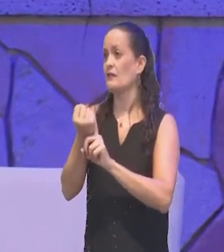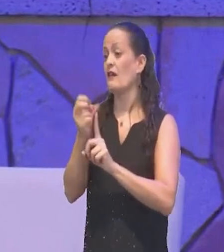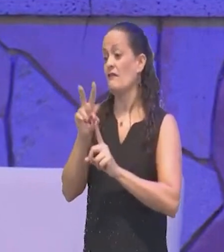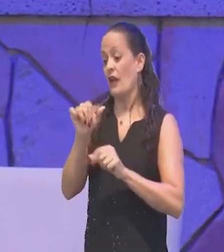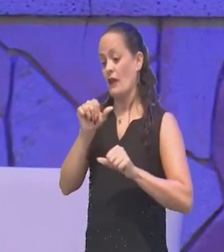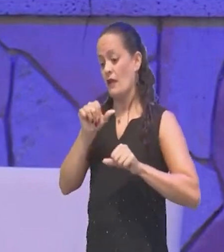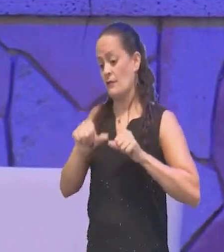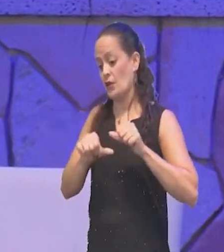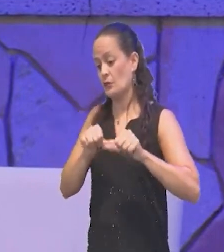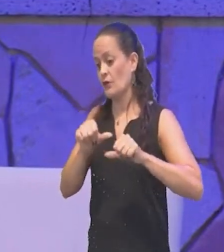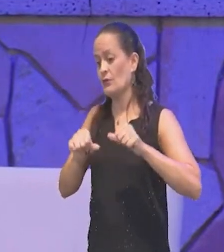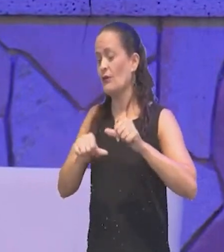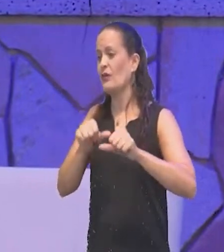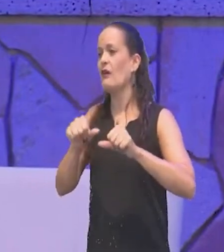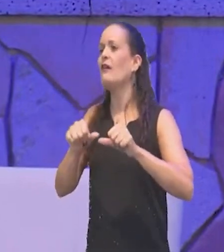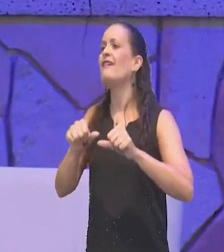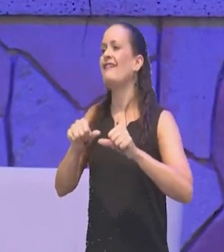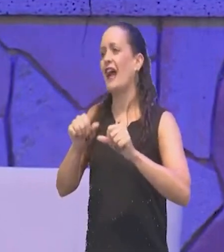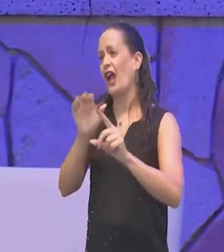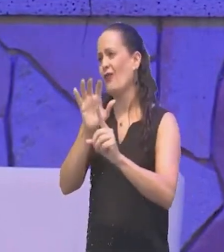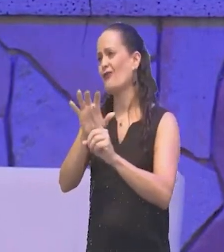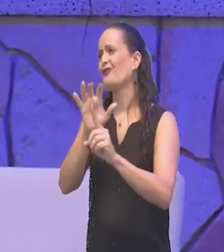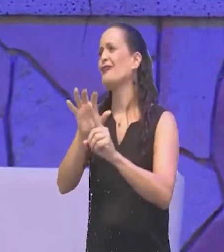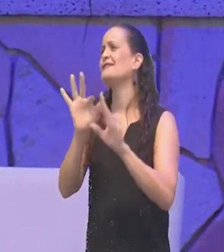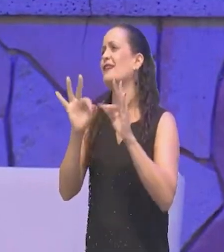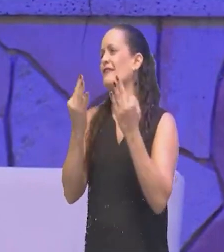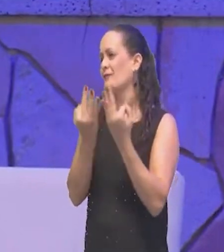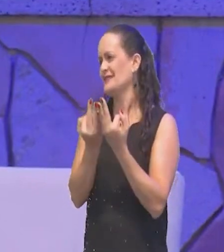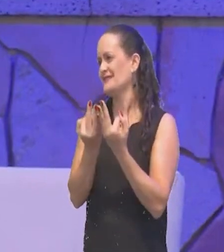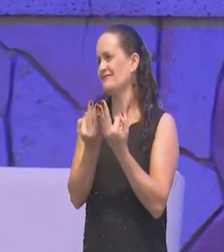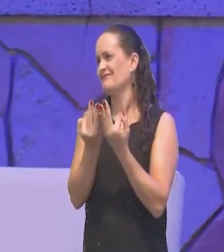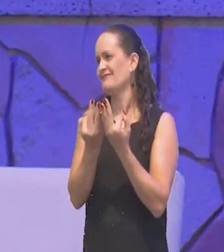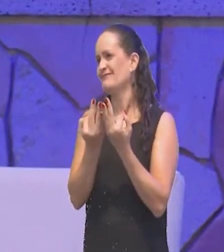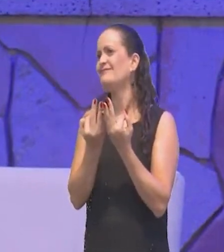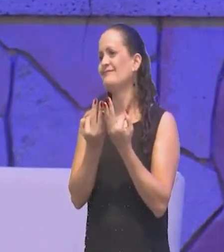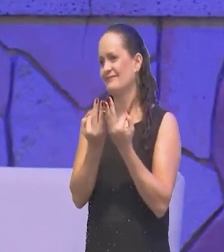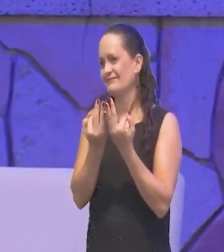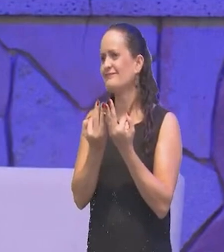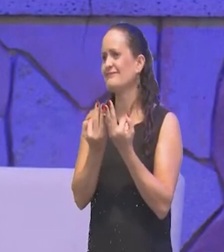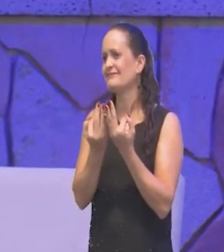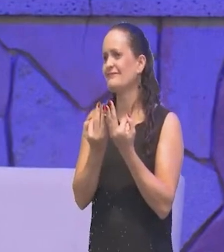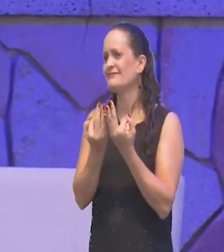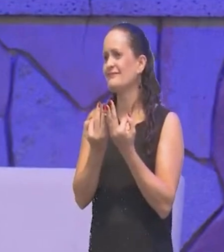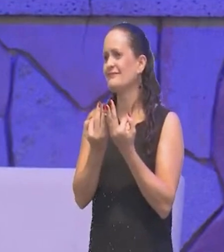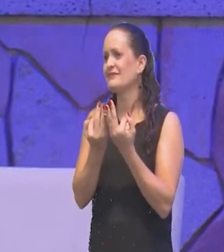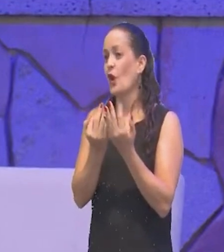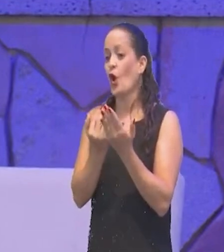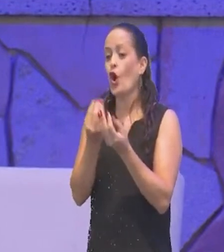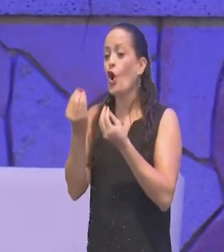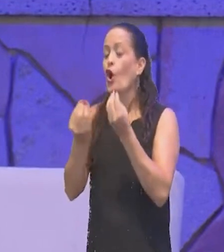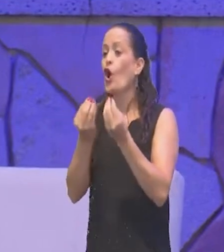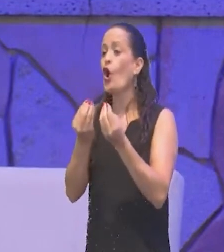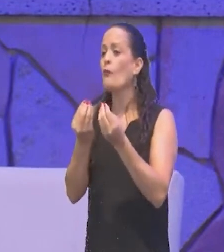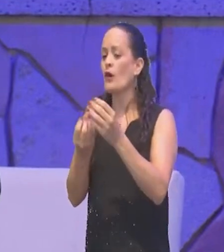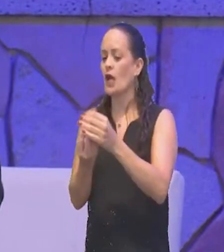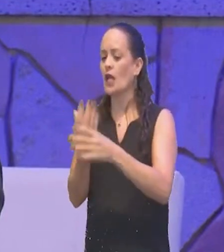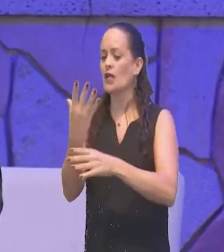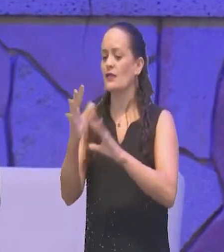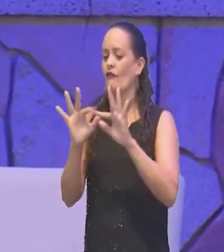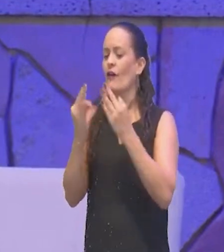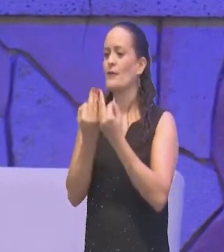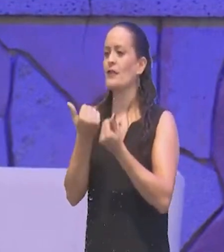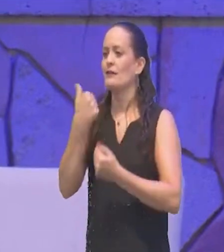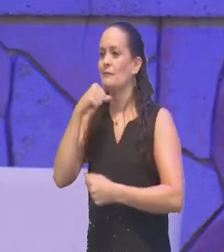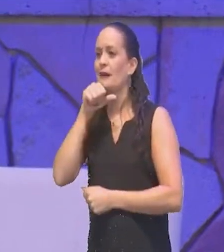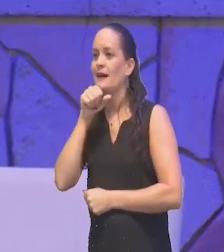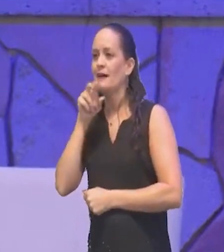repercutem fortemente na vida familiar, desde o modelo de formação até o provedor de